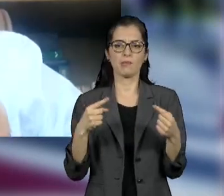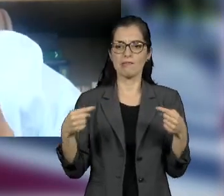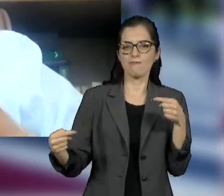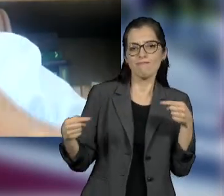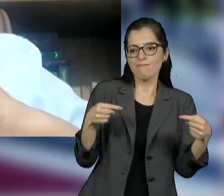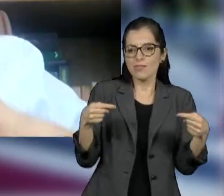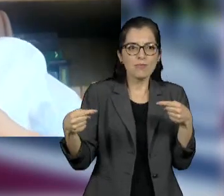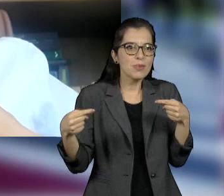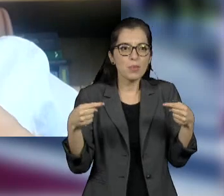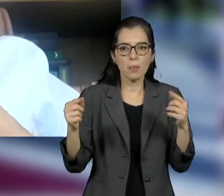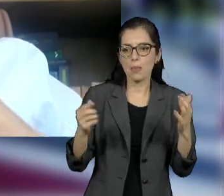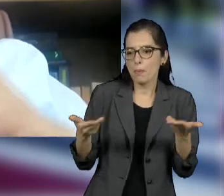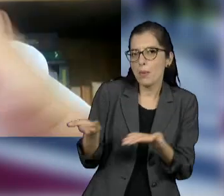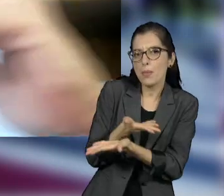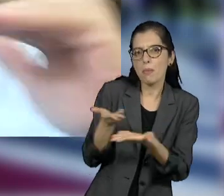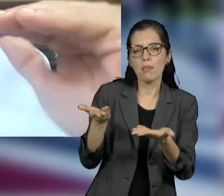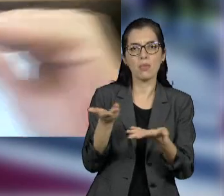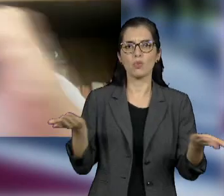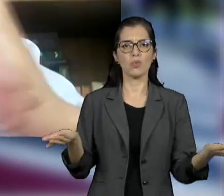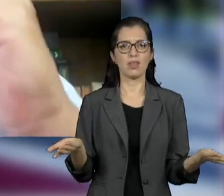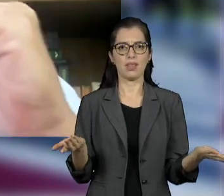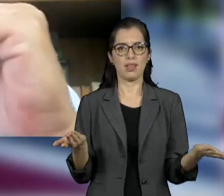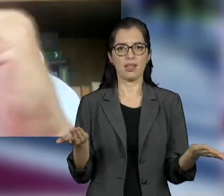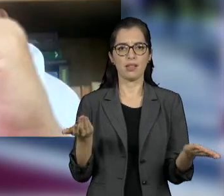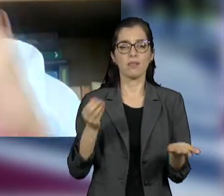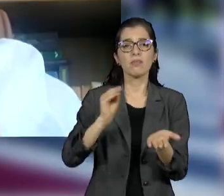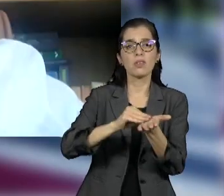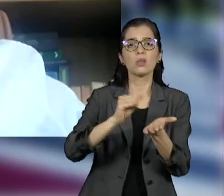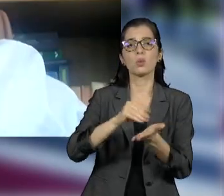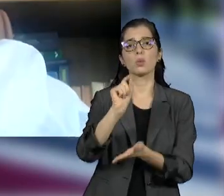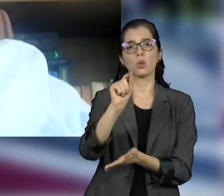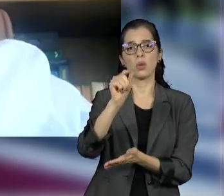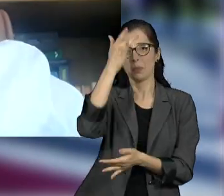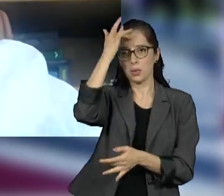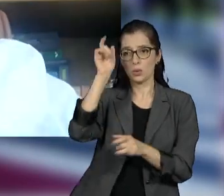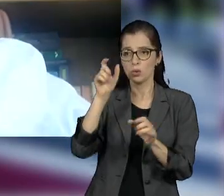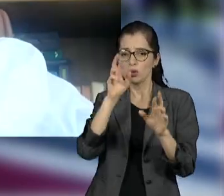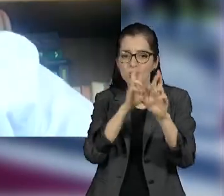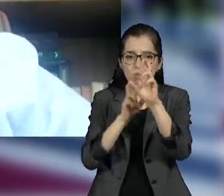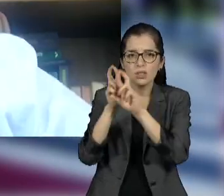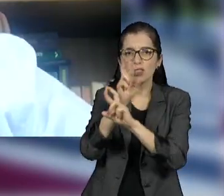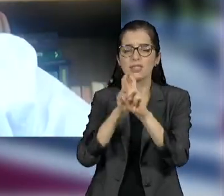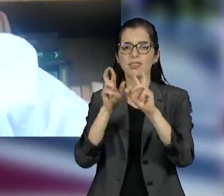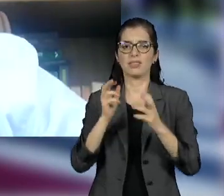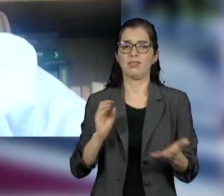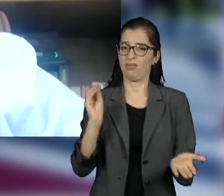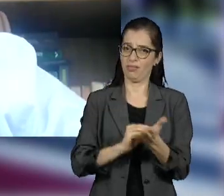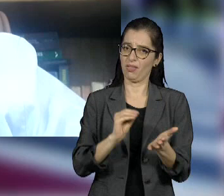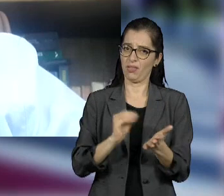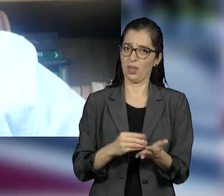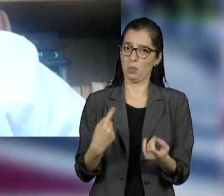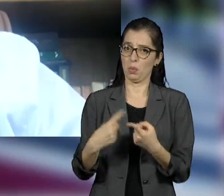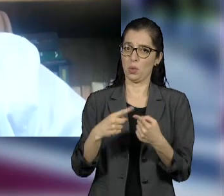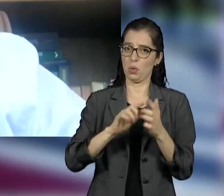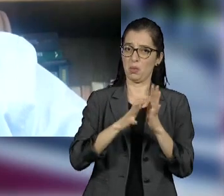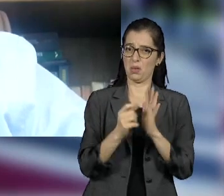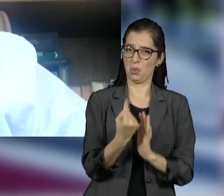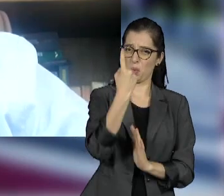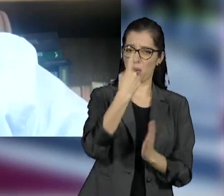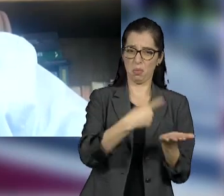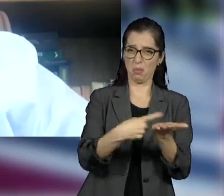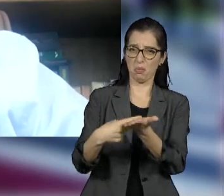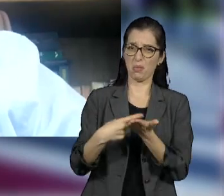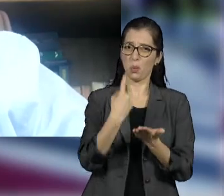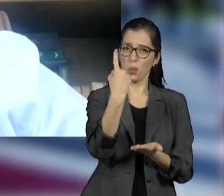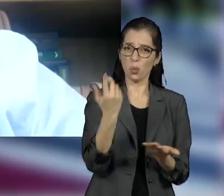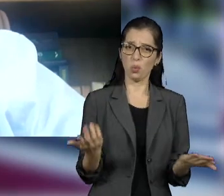fiscalização horizontal, dentro da mesma instituição e do mesmo poder. O grande problema de câmaras de um partido